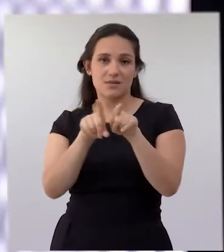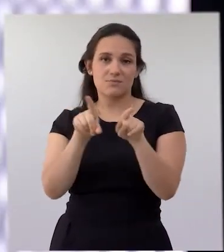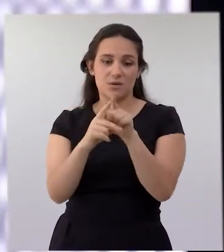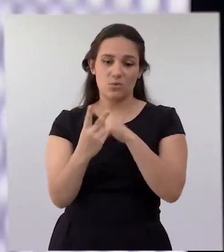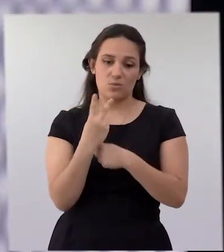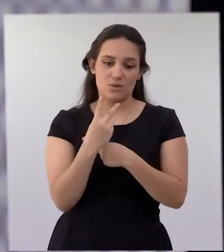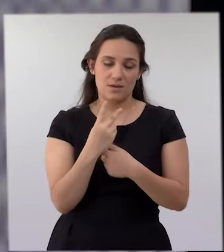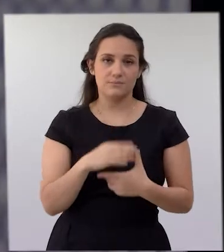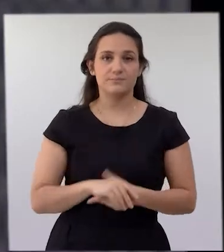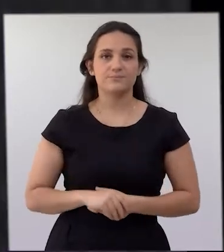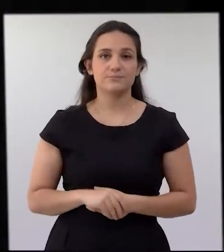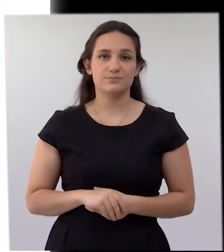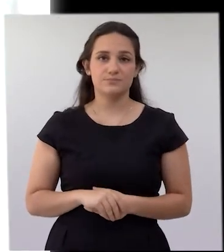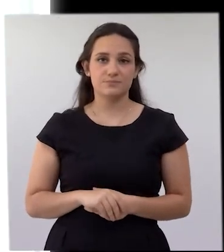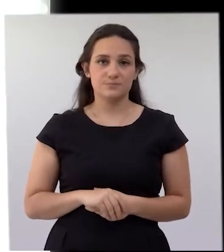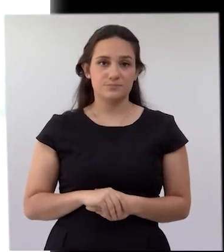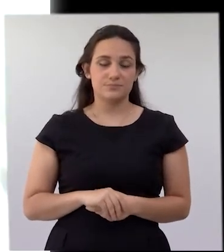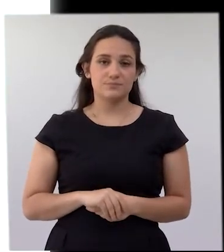prevenir.